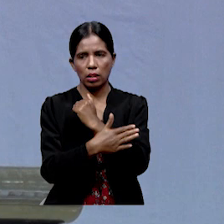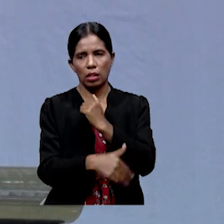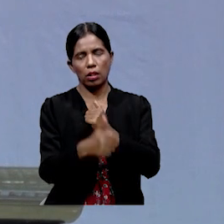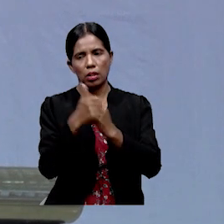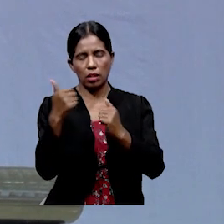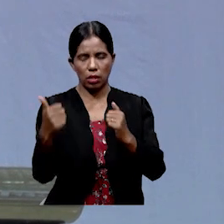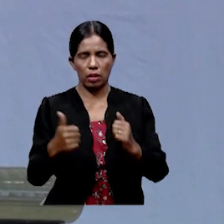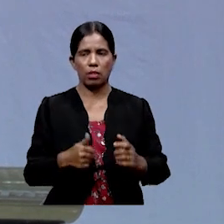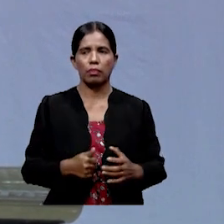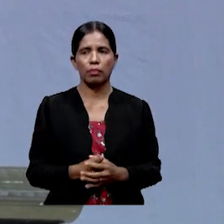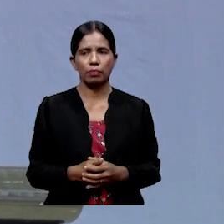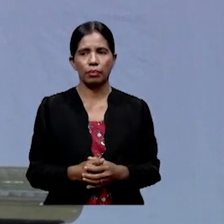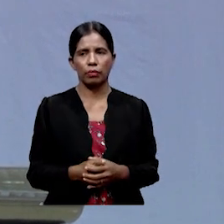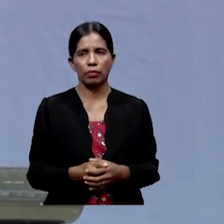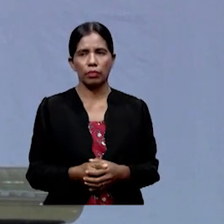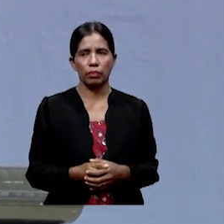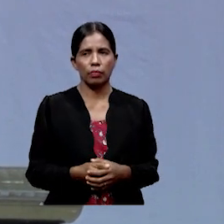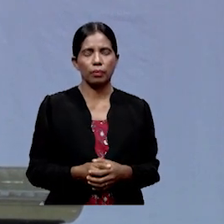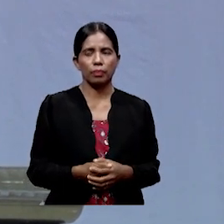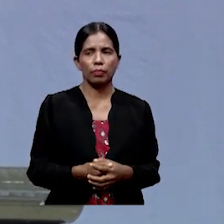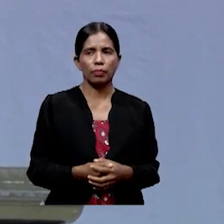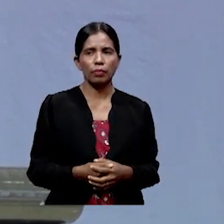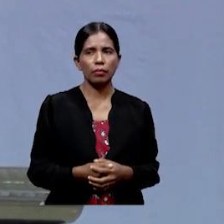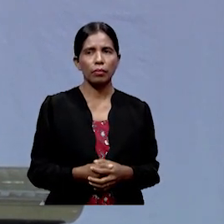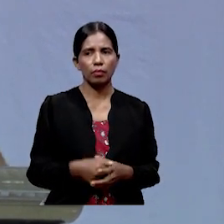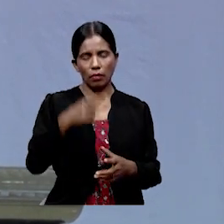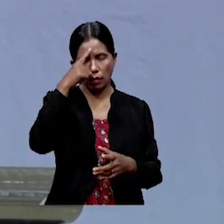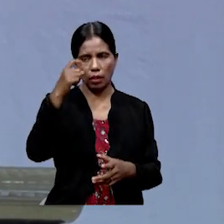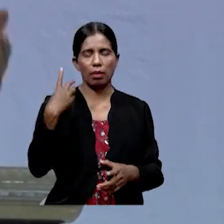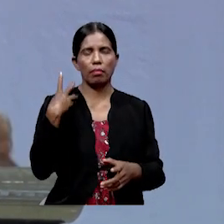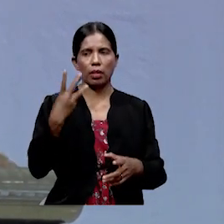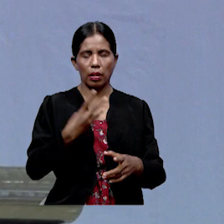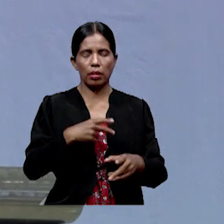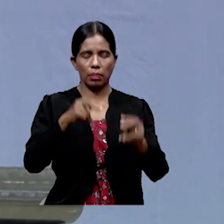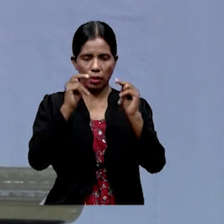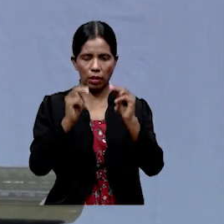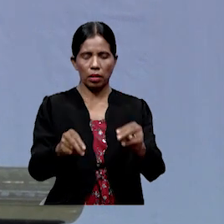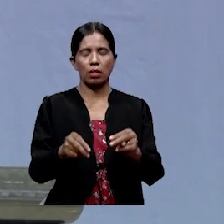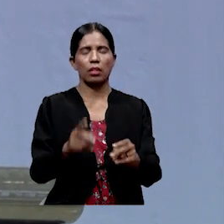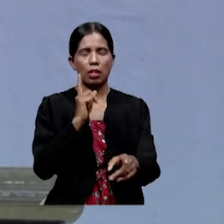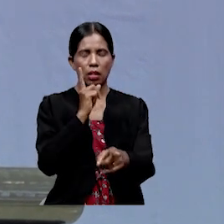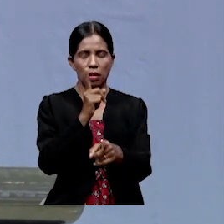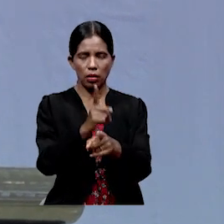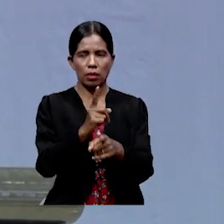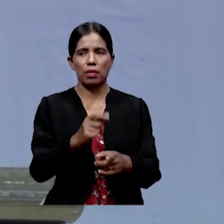vias de desenvolvimento, né? E também precisa de lutar,